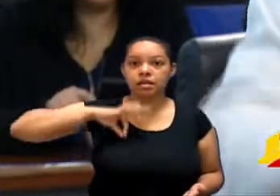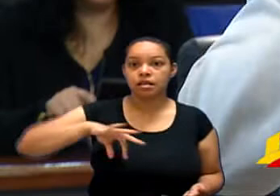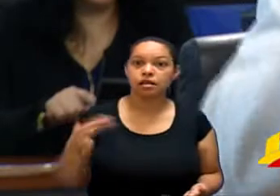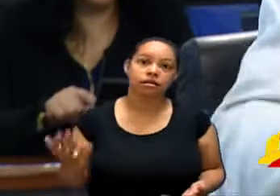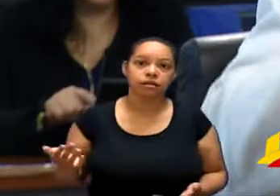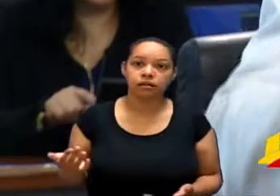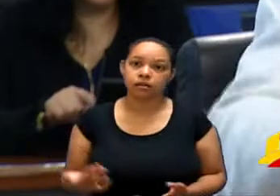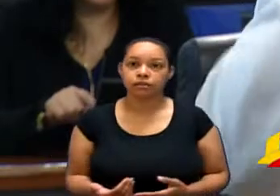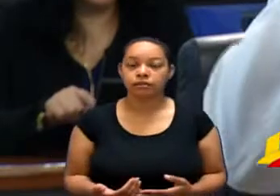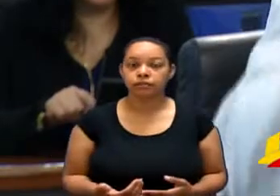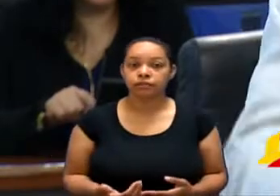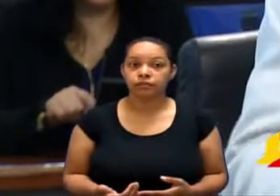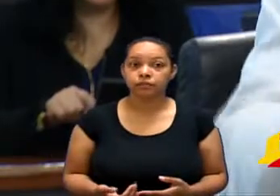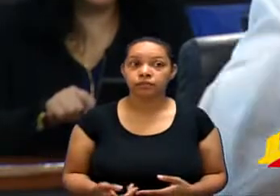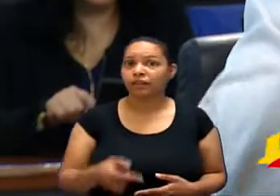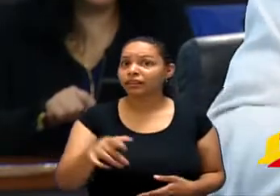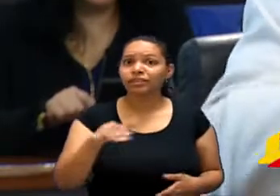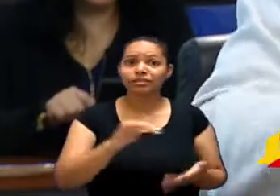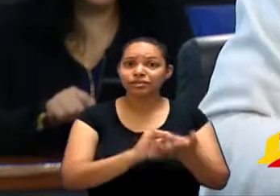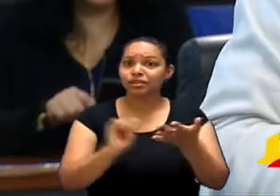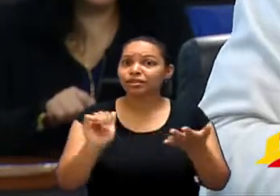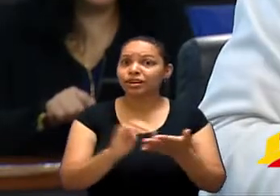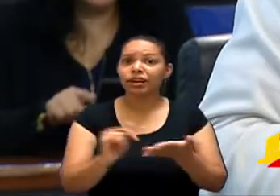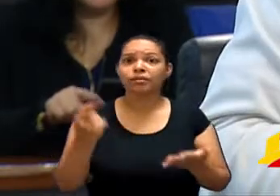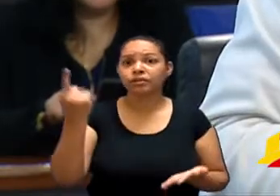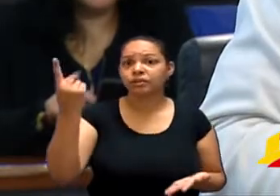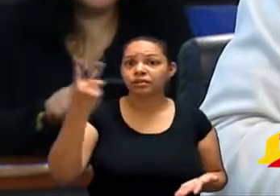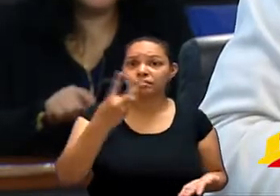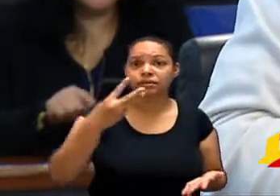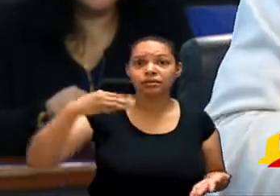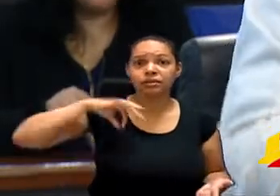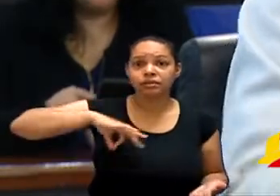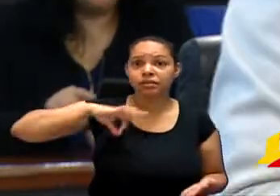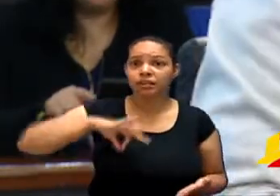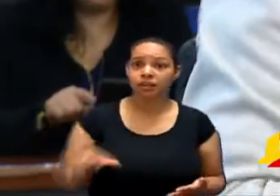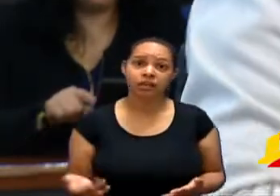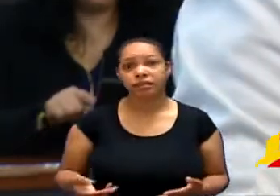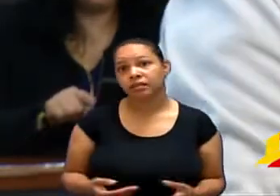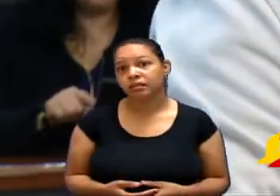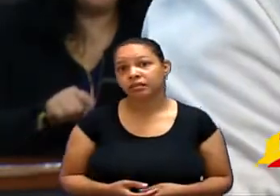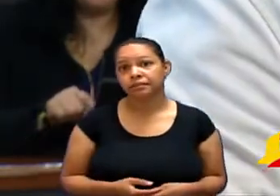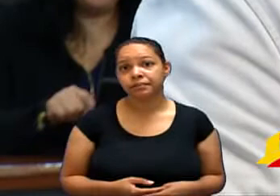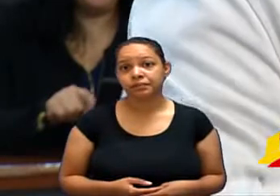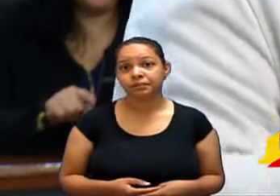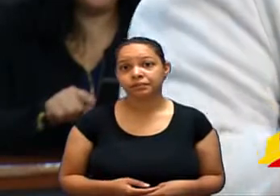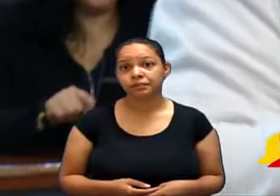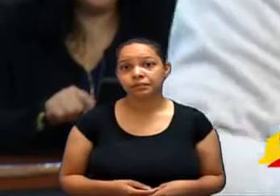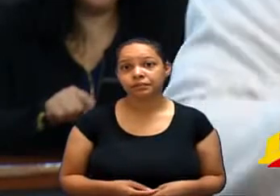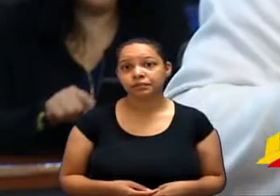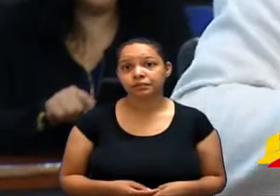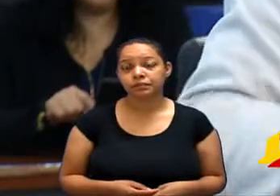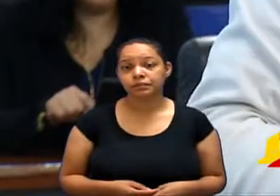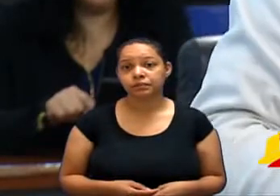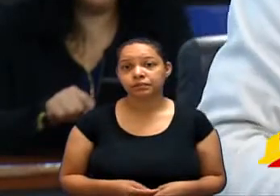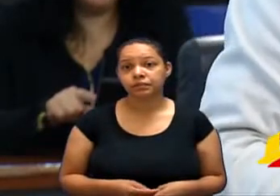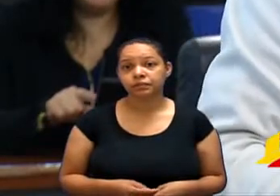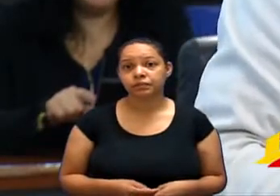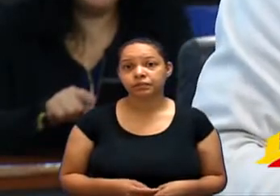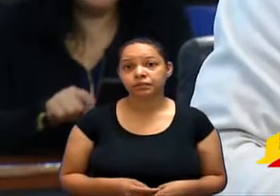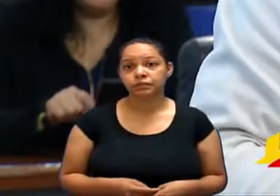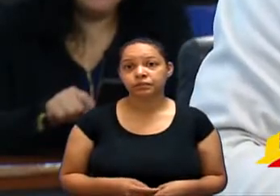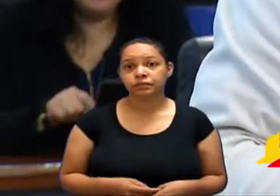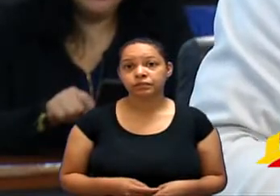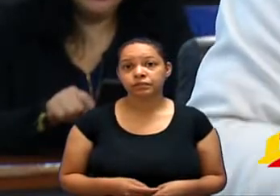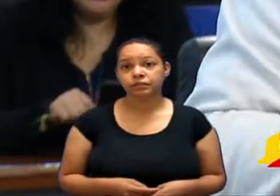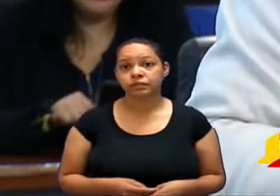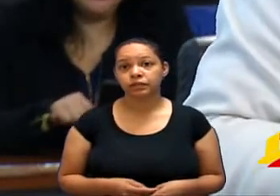descontado sobre o 13º a função de saúde Então eu acho que nós precisamos